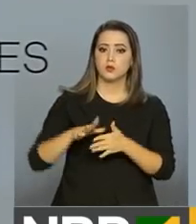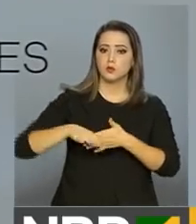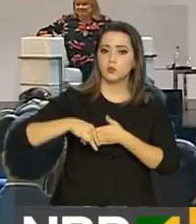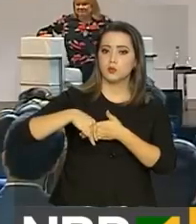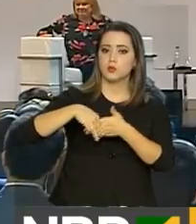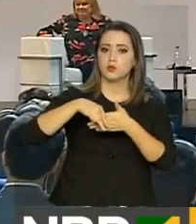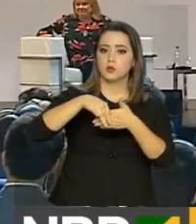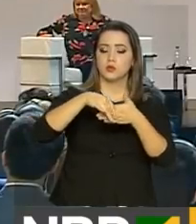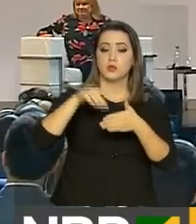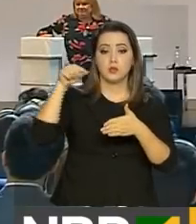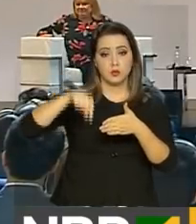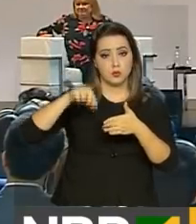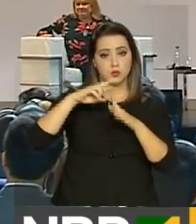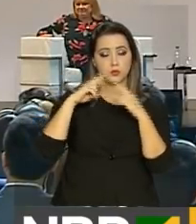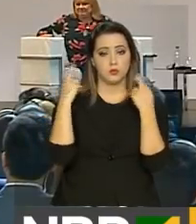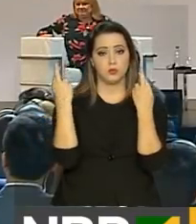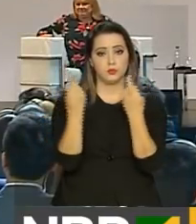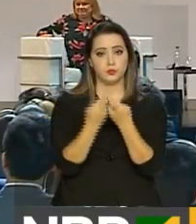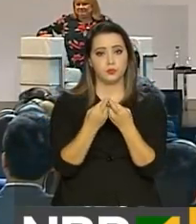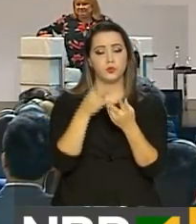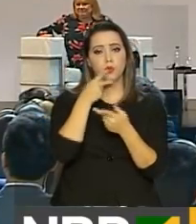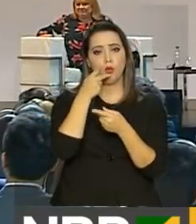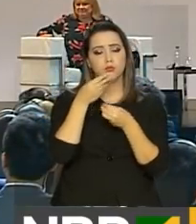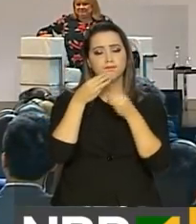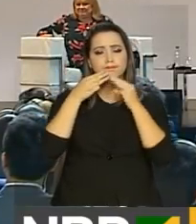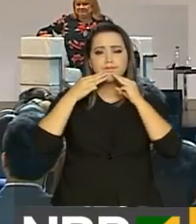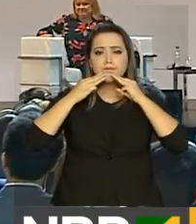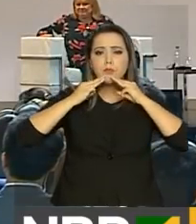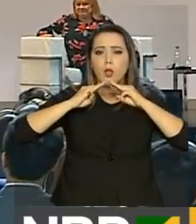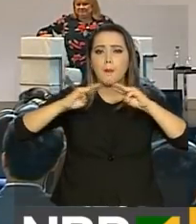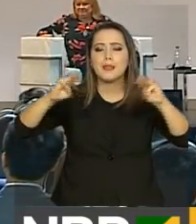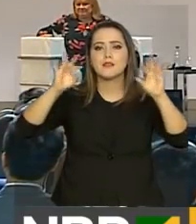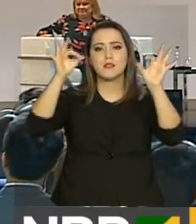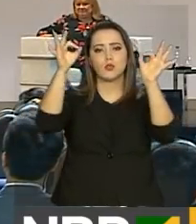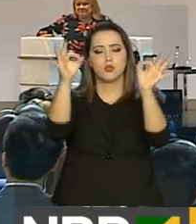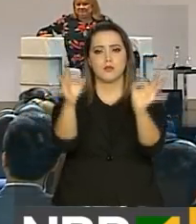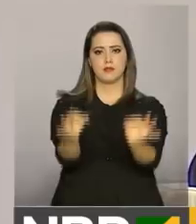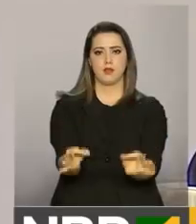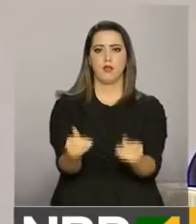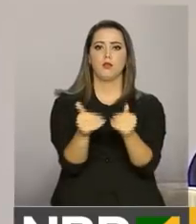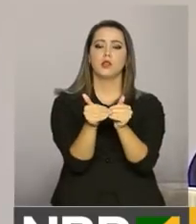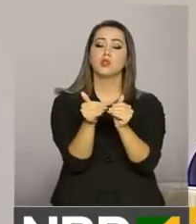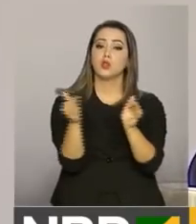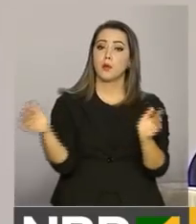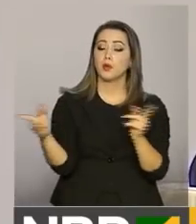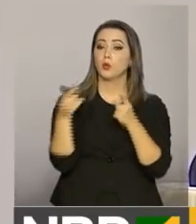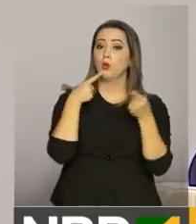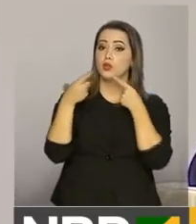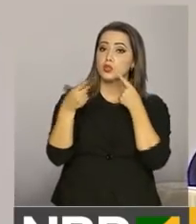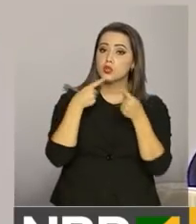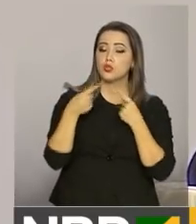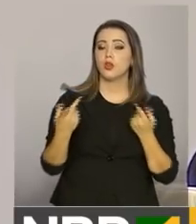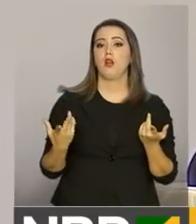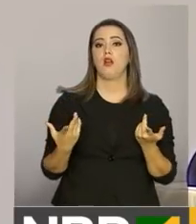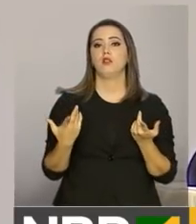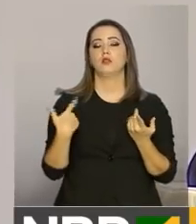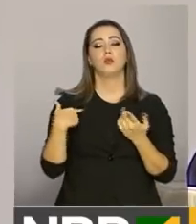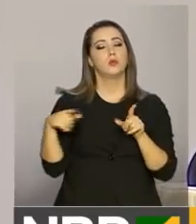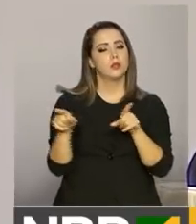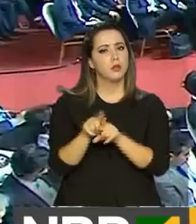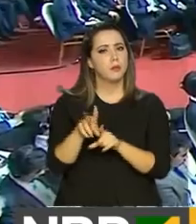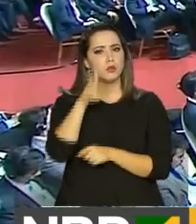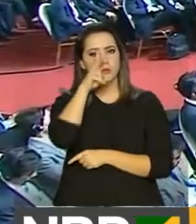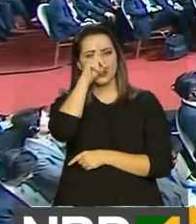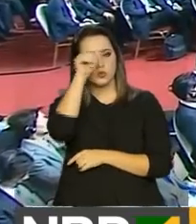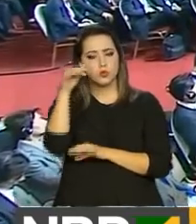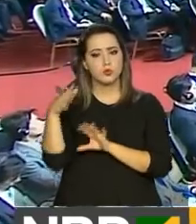aqui reunidos, transmitir mensagem inequívoca de abertura, de diálogo e de